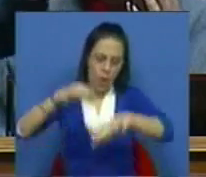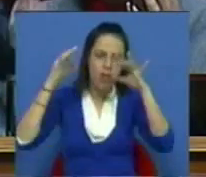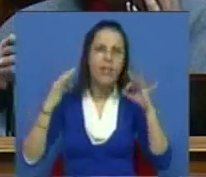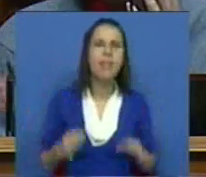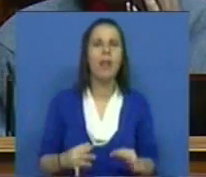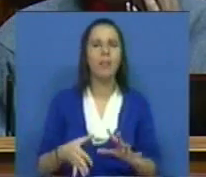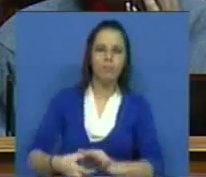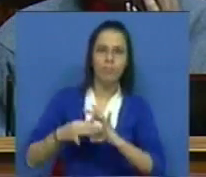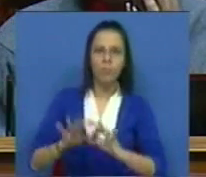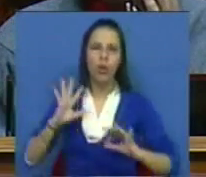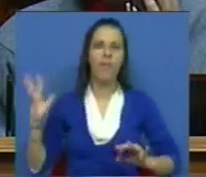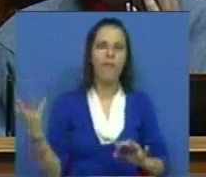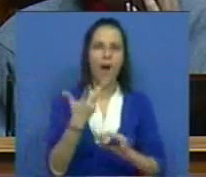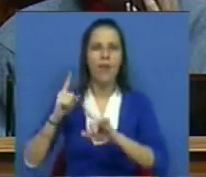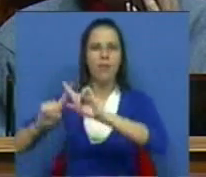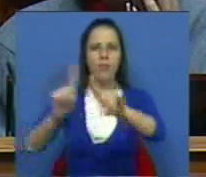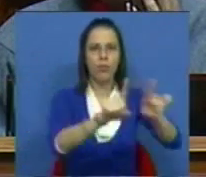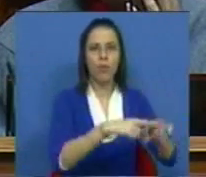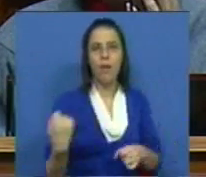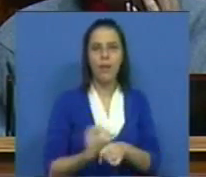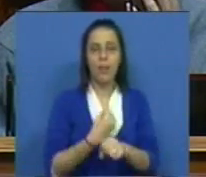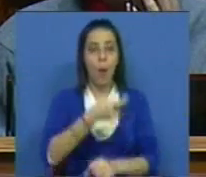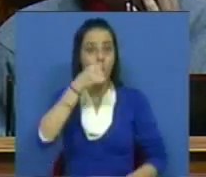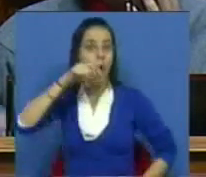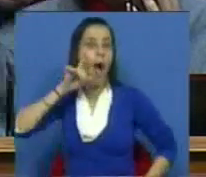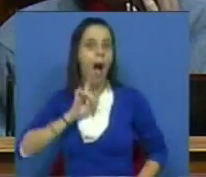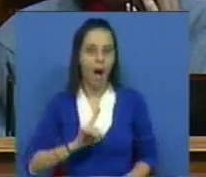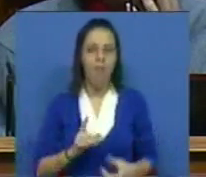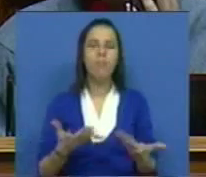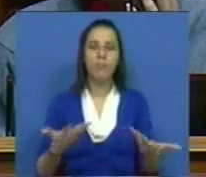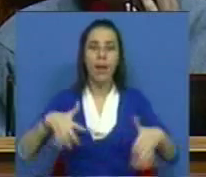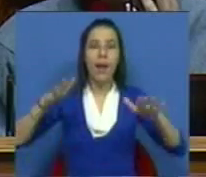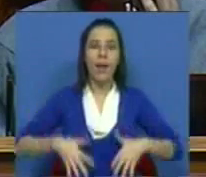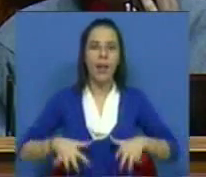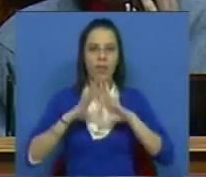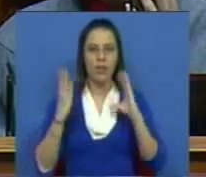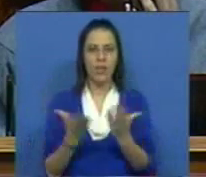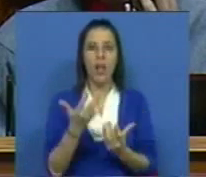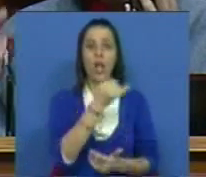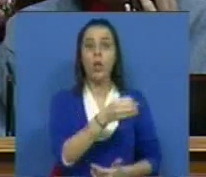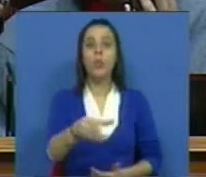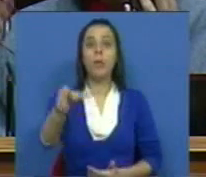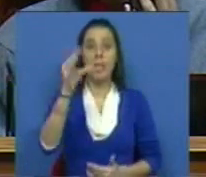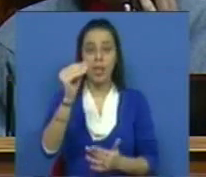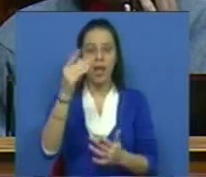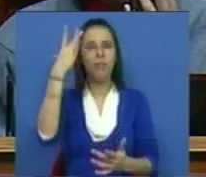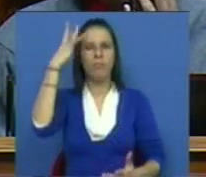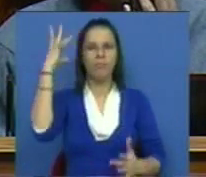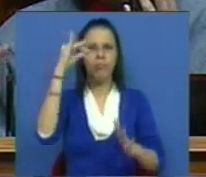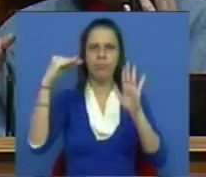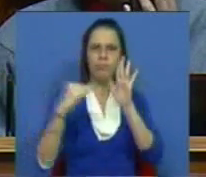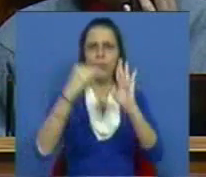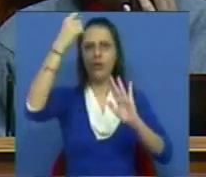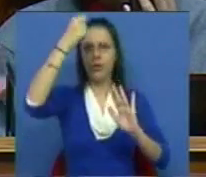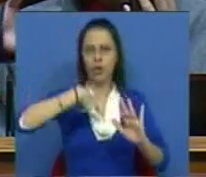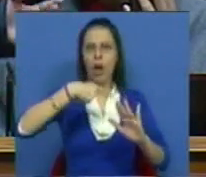convergência dos vários diversos setores de trabalhadoras e de trabalhadores e que a greve geral de 2010 não só ficará na história